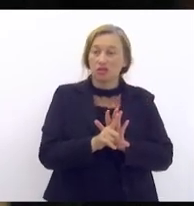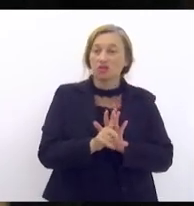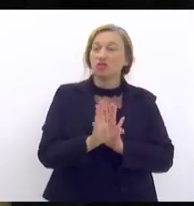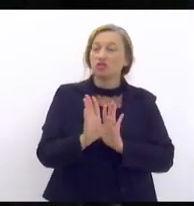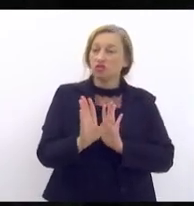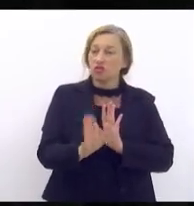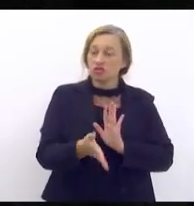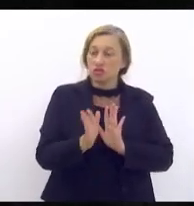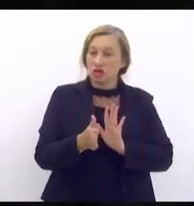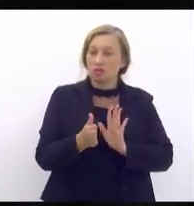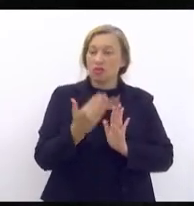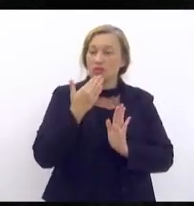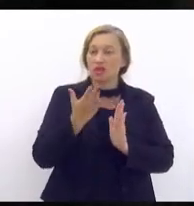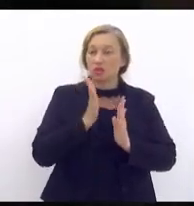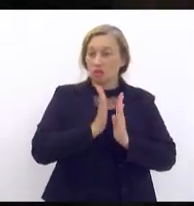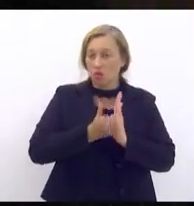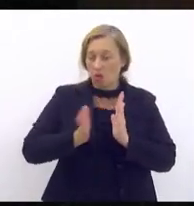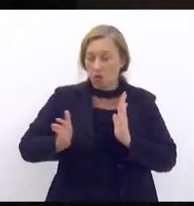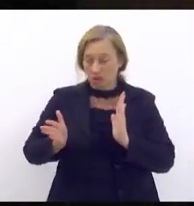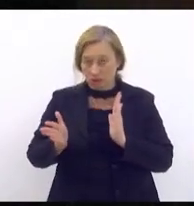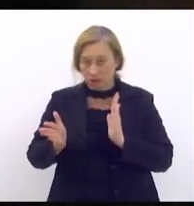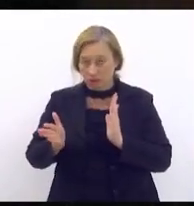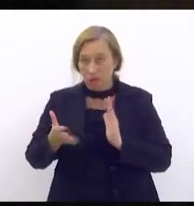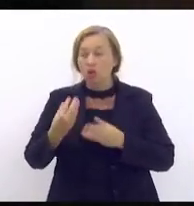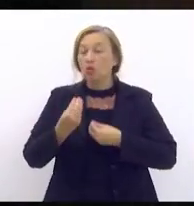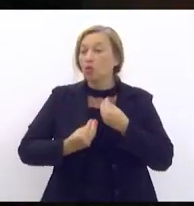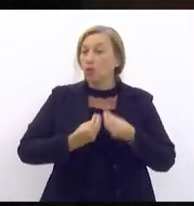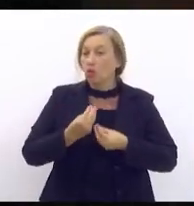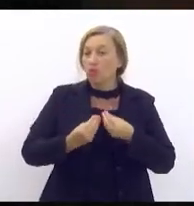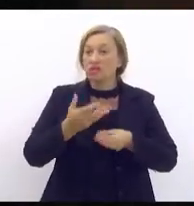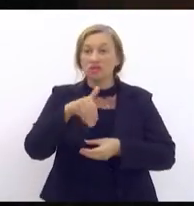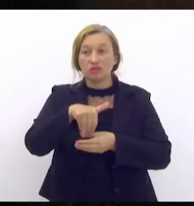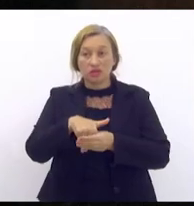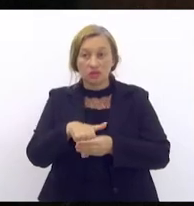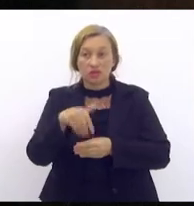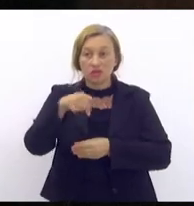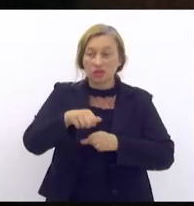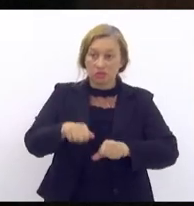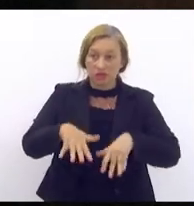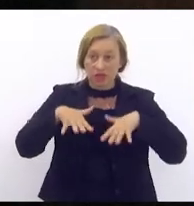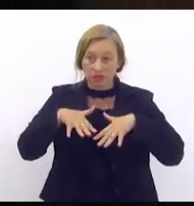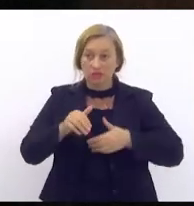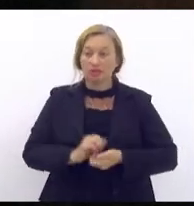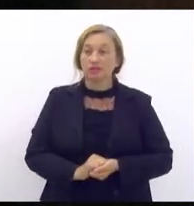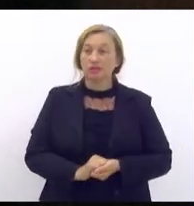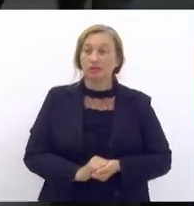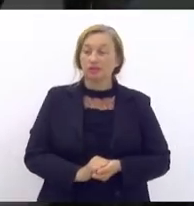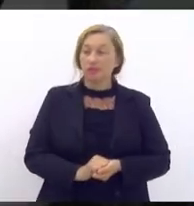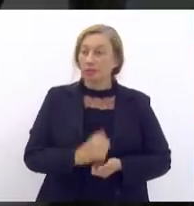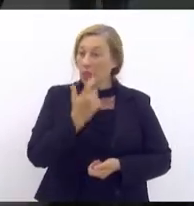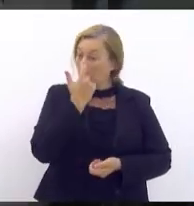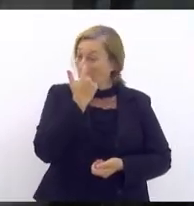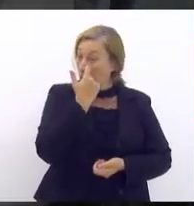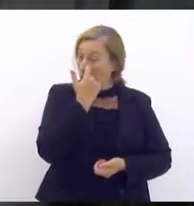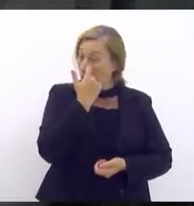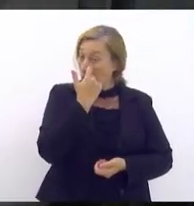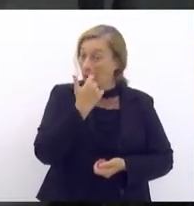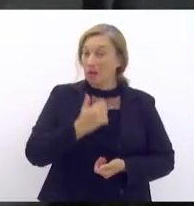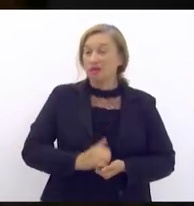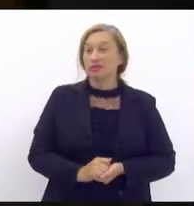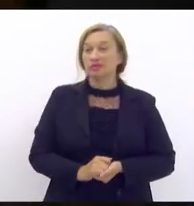já fazendo uma questão de ordem, se isso, como é que é essa votação aqui no plenário? Como